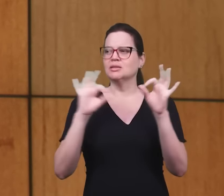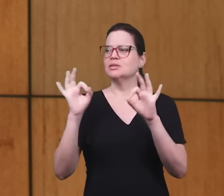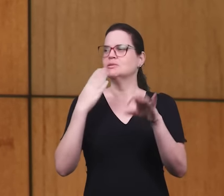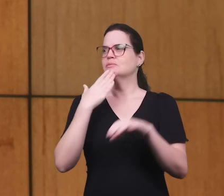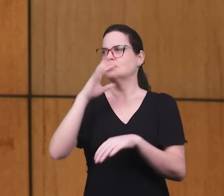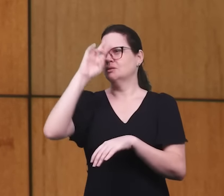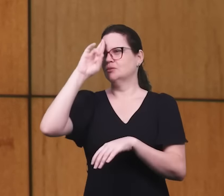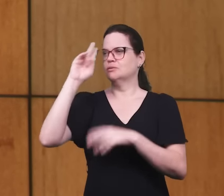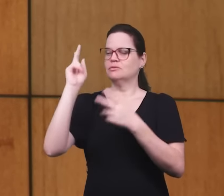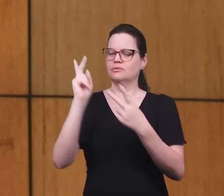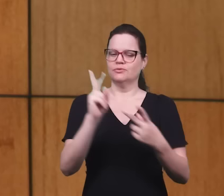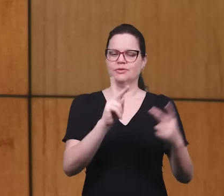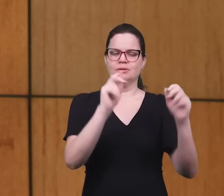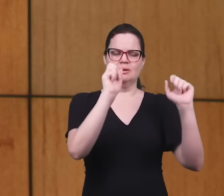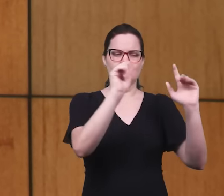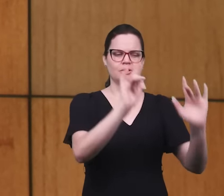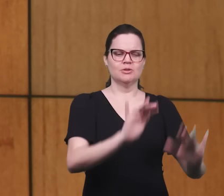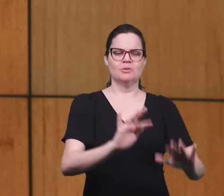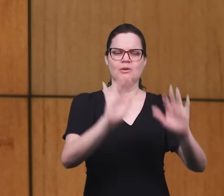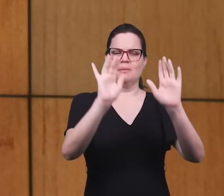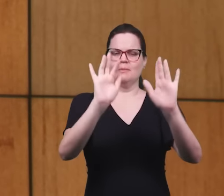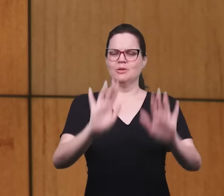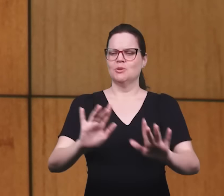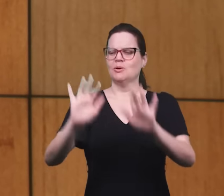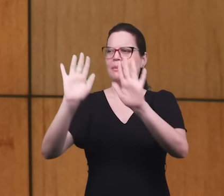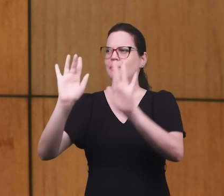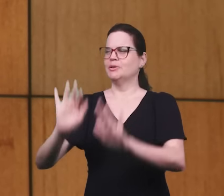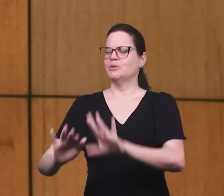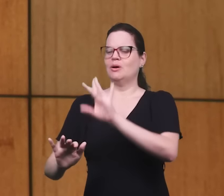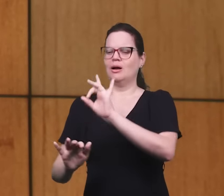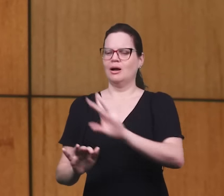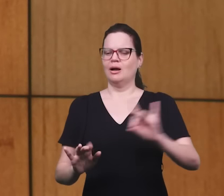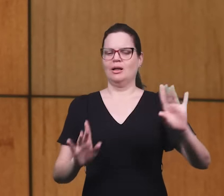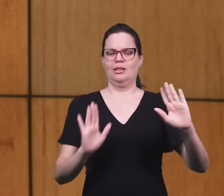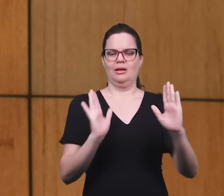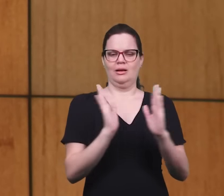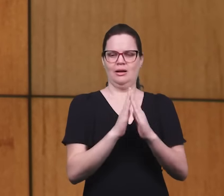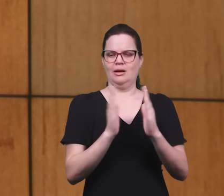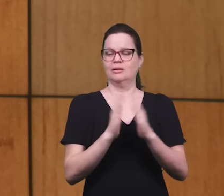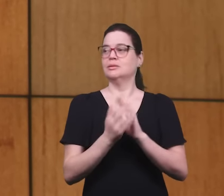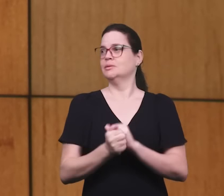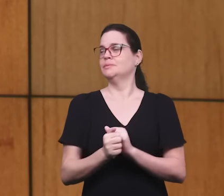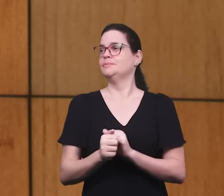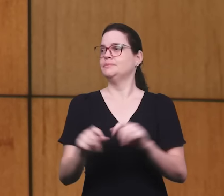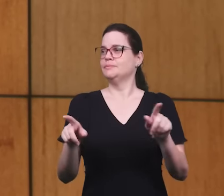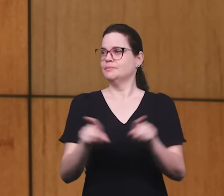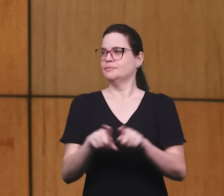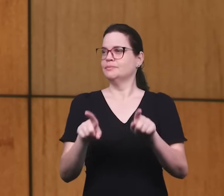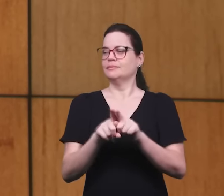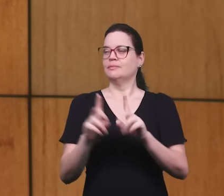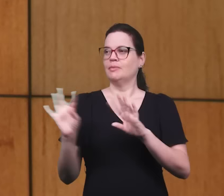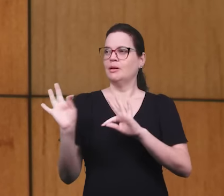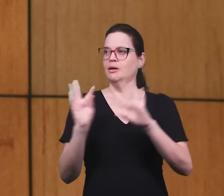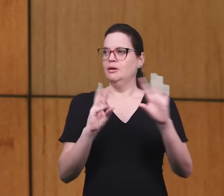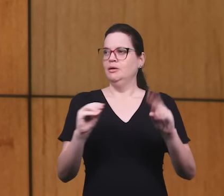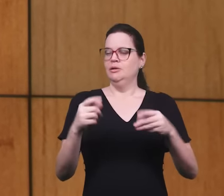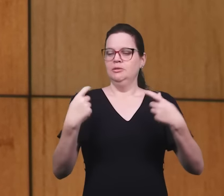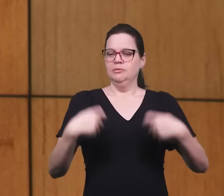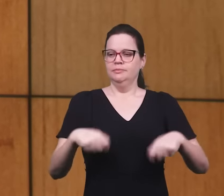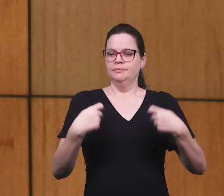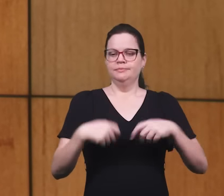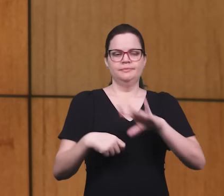ao Senhor que a Tua bênção alcance os lares, Senhor, suprindo toda a